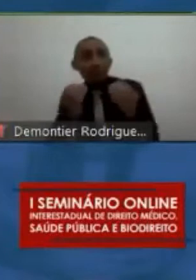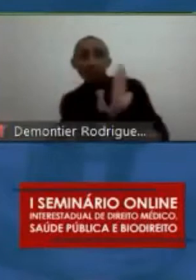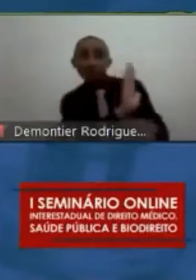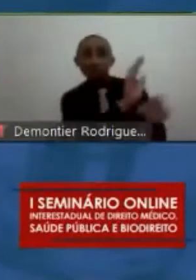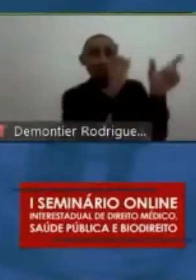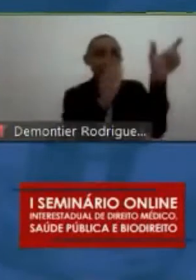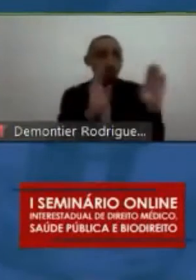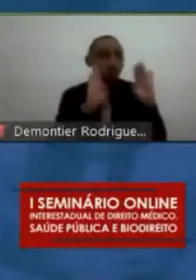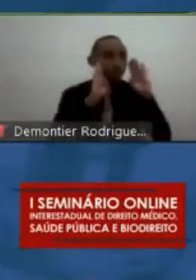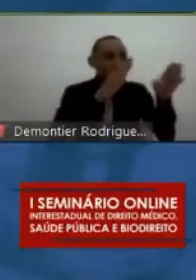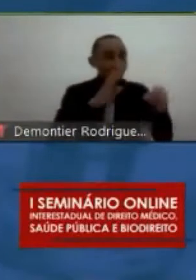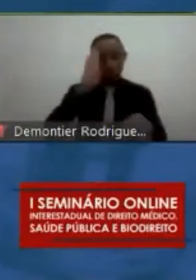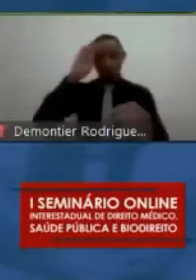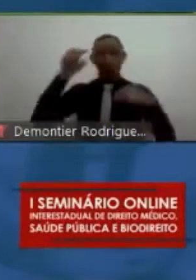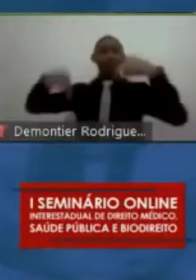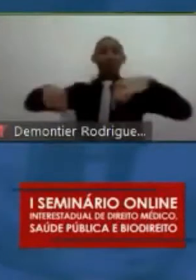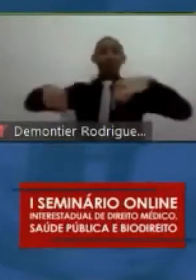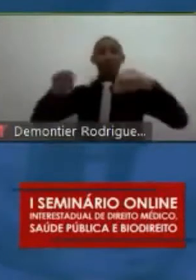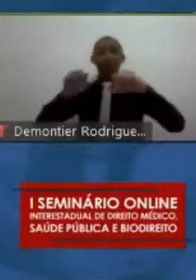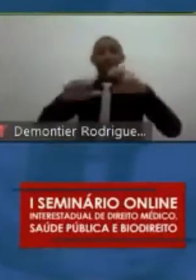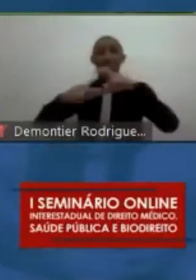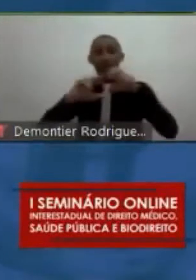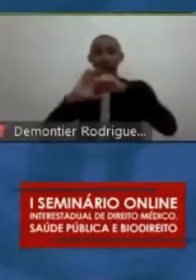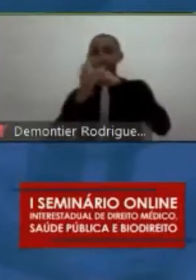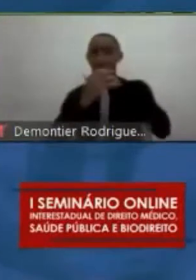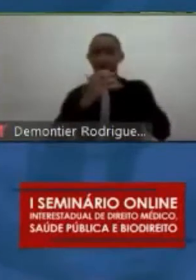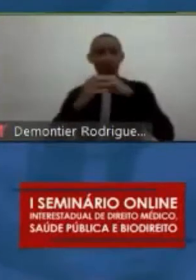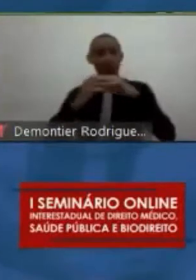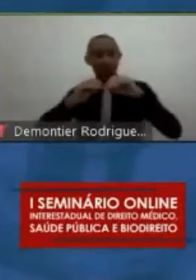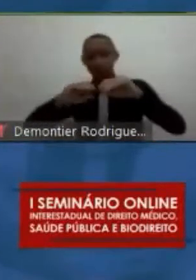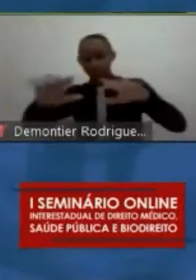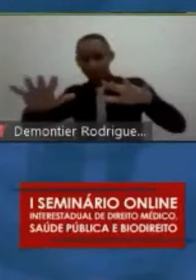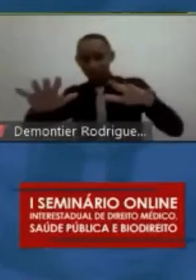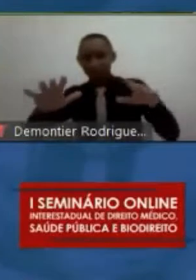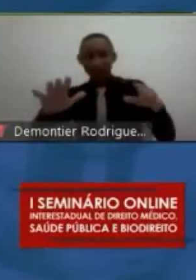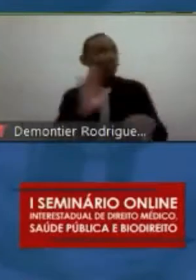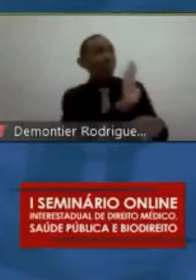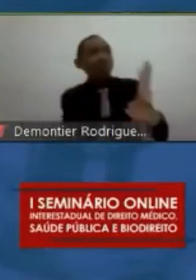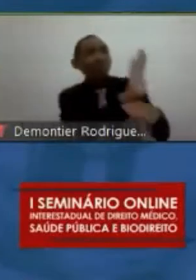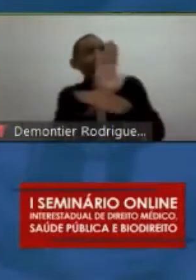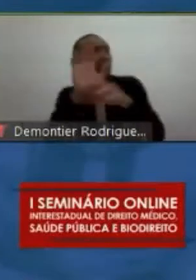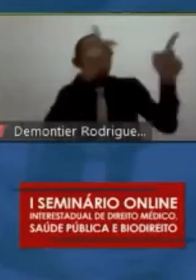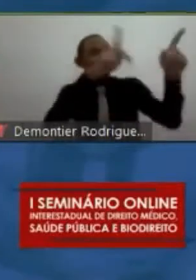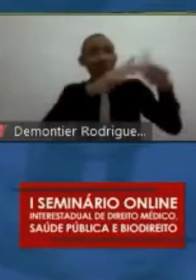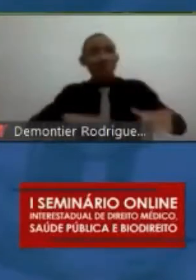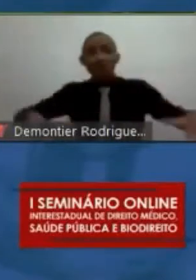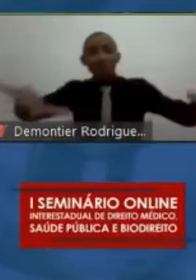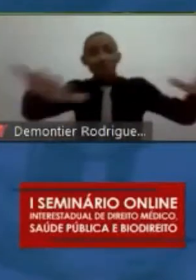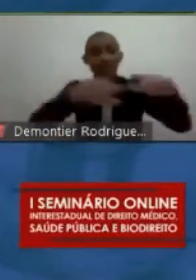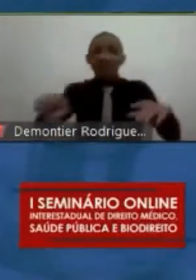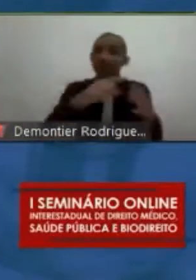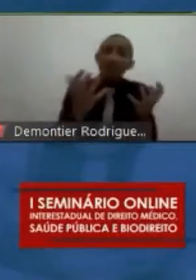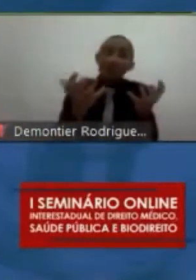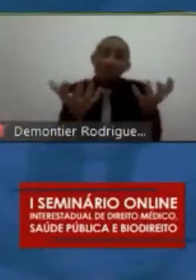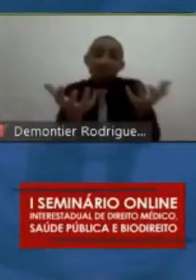de Covid, onde muitos dos gastos estão sendo feitos para o atendimento da população, mas também porque nós queremos